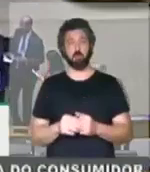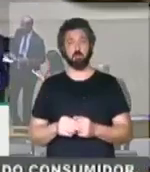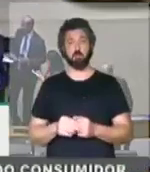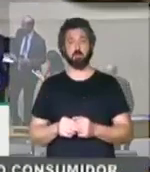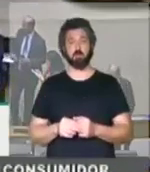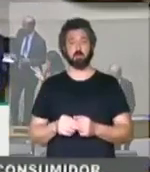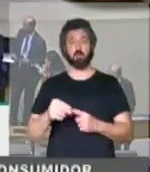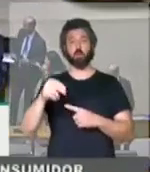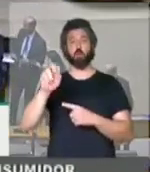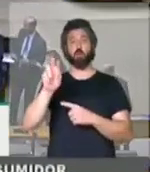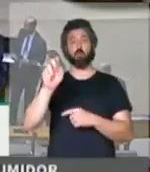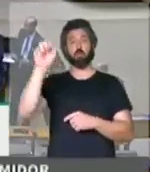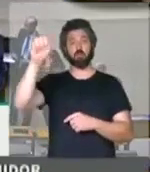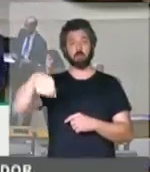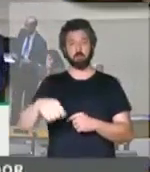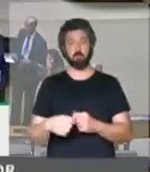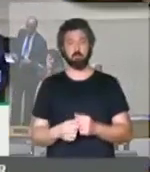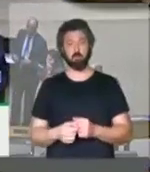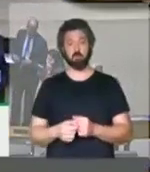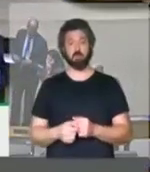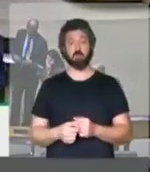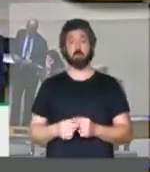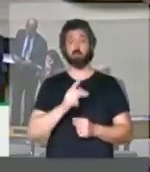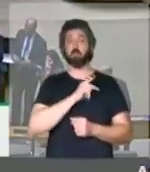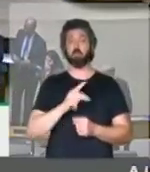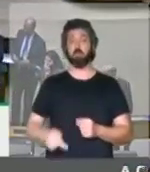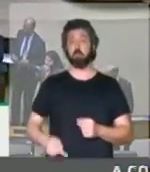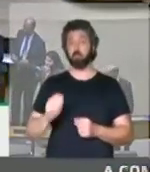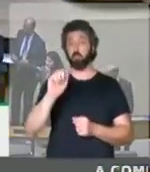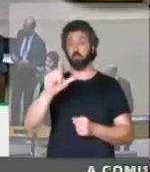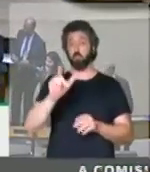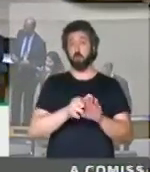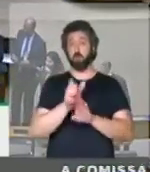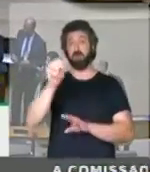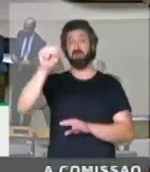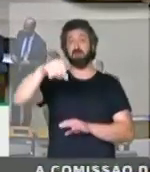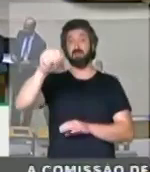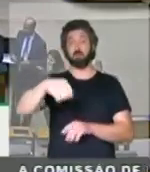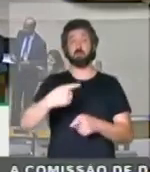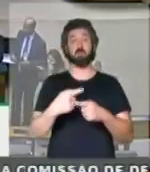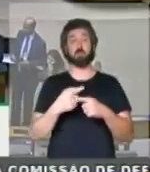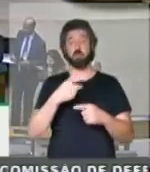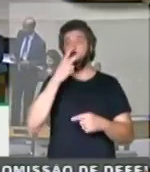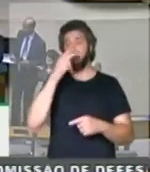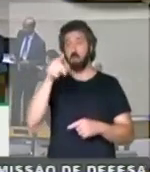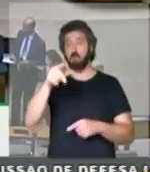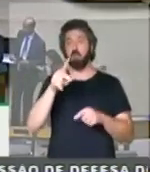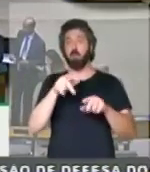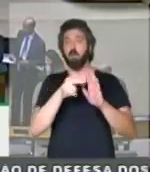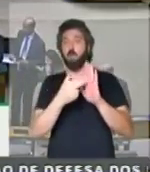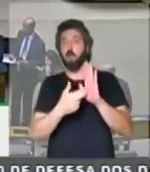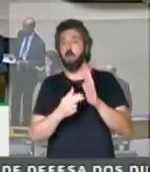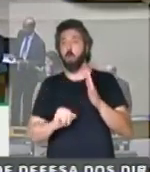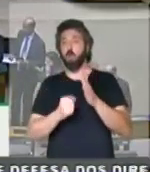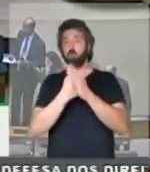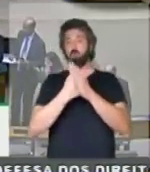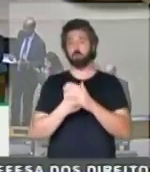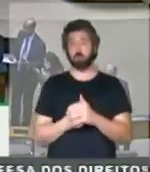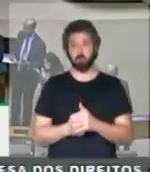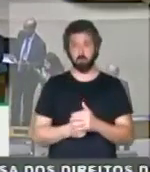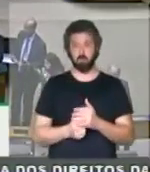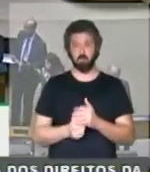o sol só presente o pessoa orienta assim por entender que este é um mecanismo de